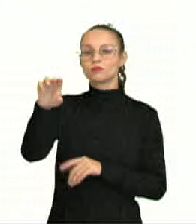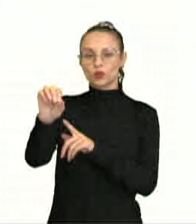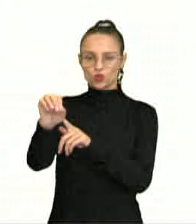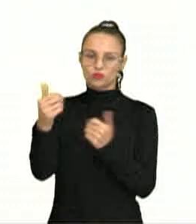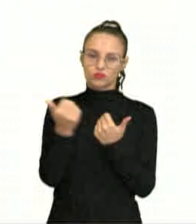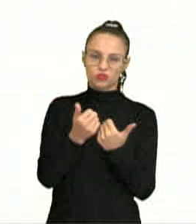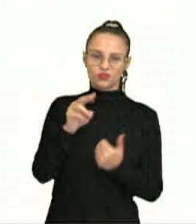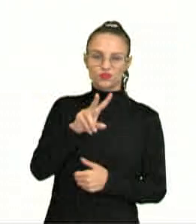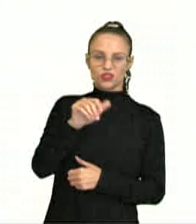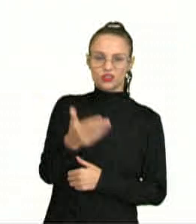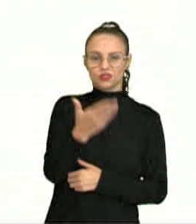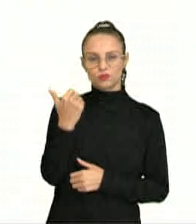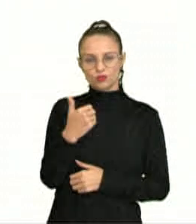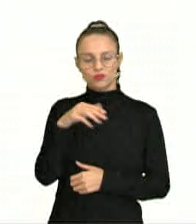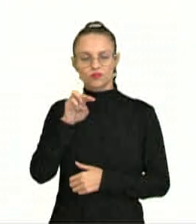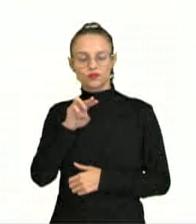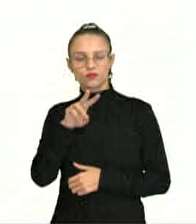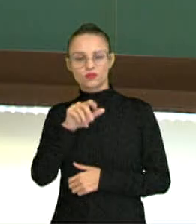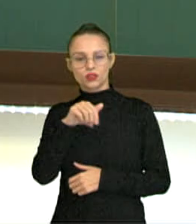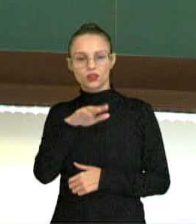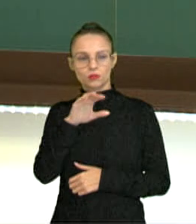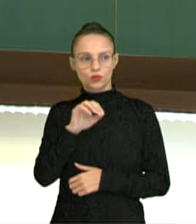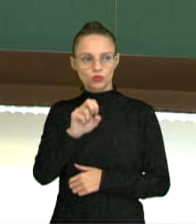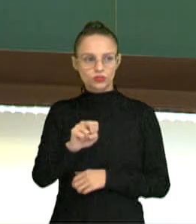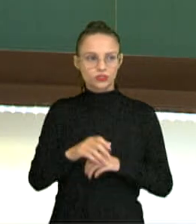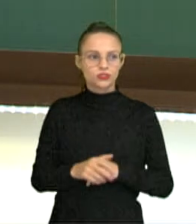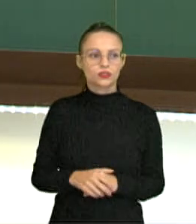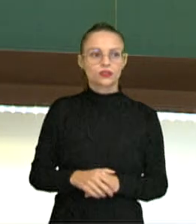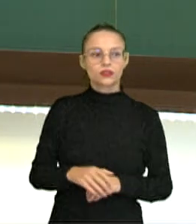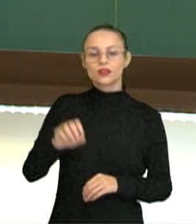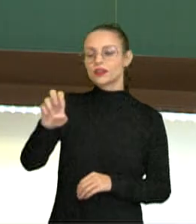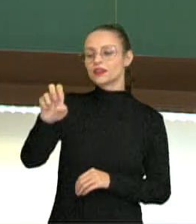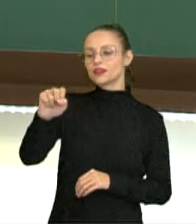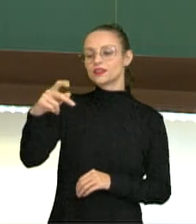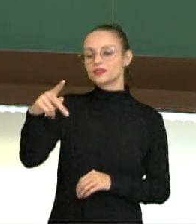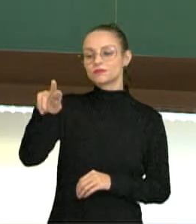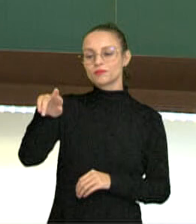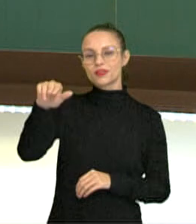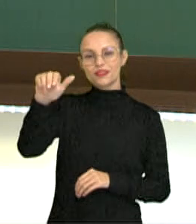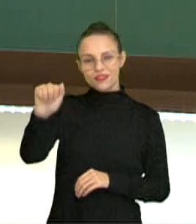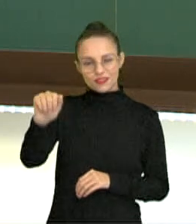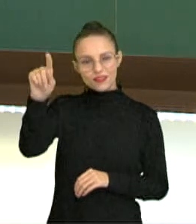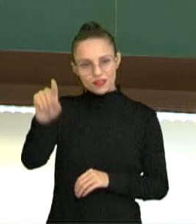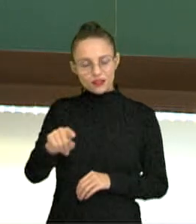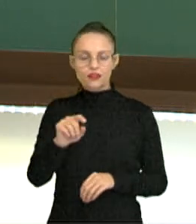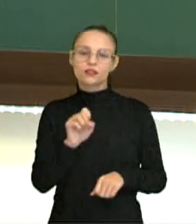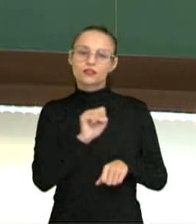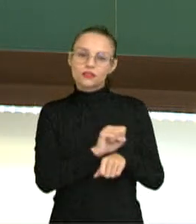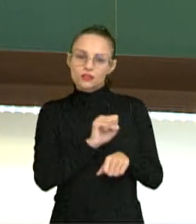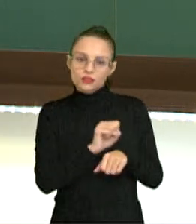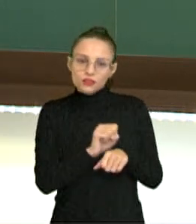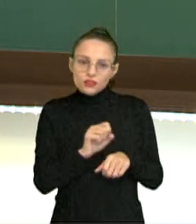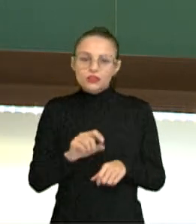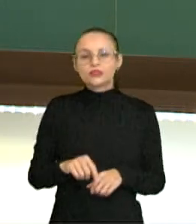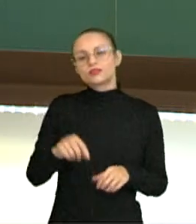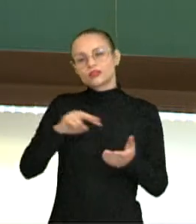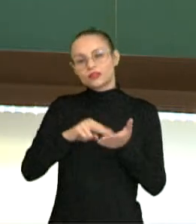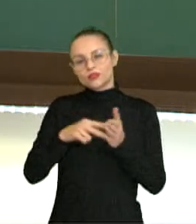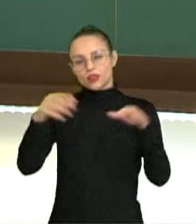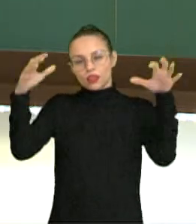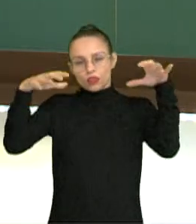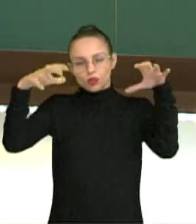vamos. Esperar, no lugar de esperar. E estiar é no lugar de estiar, cessar a